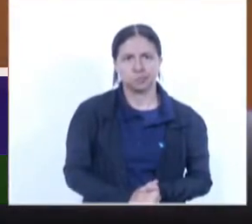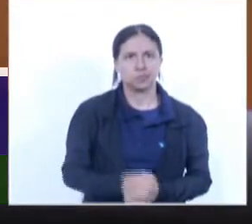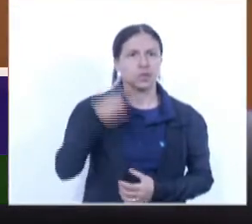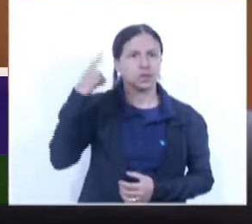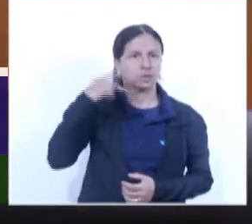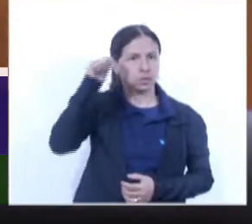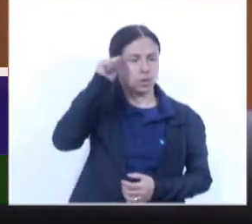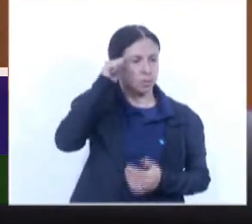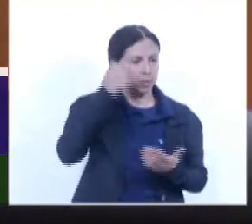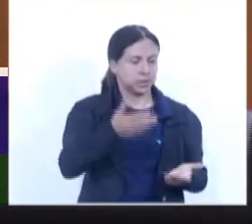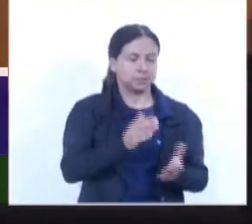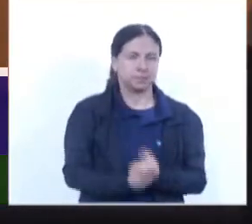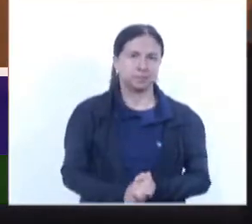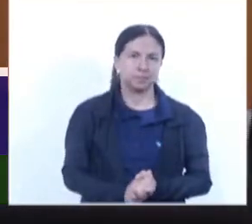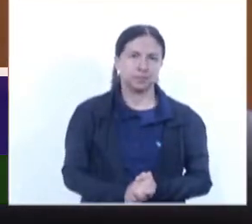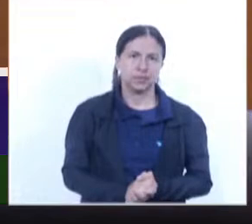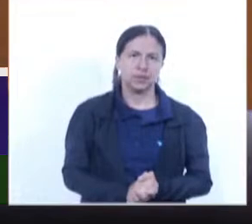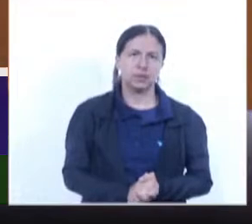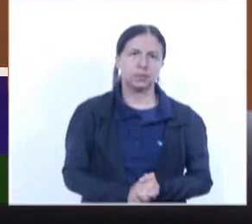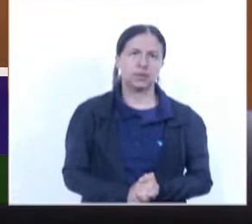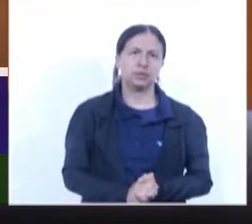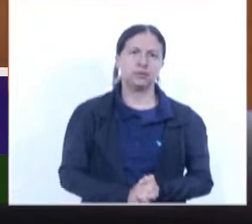Amanda discussão do projeto